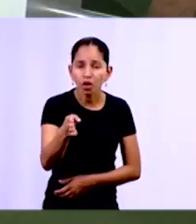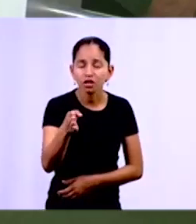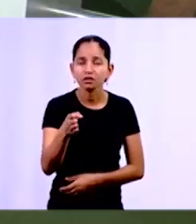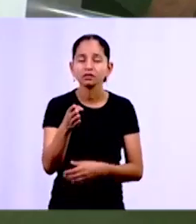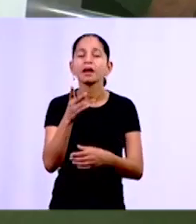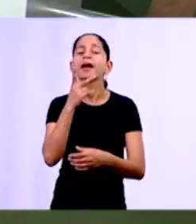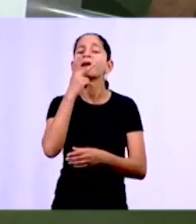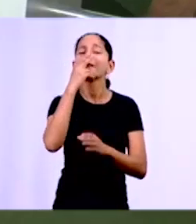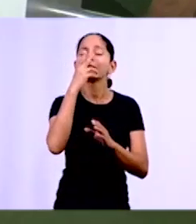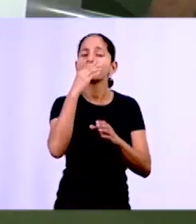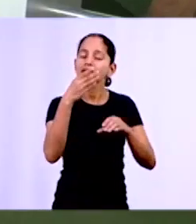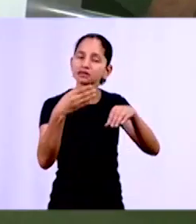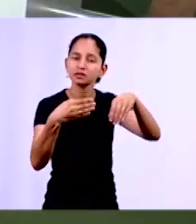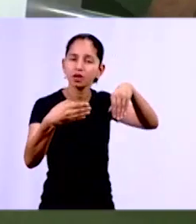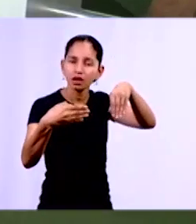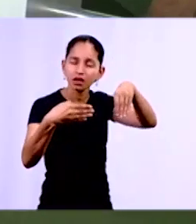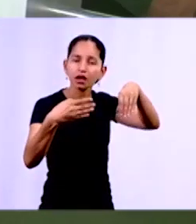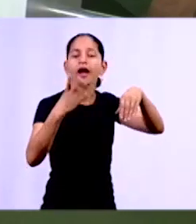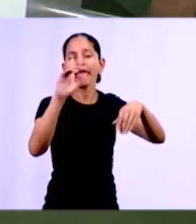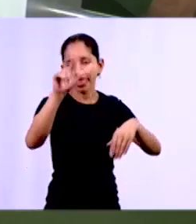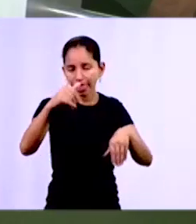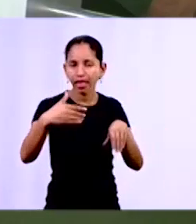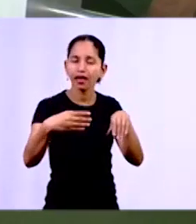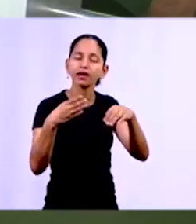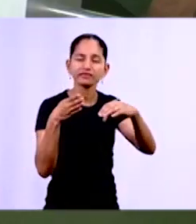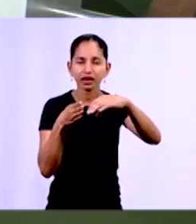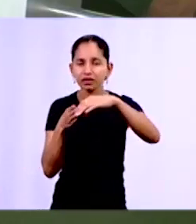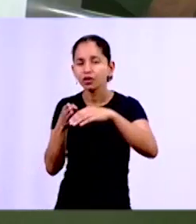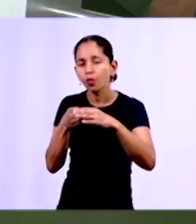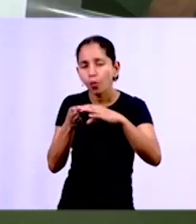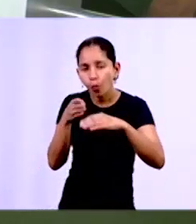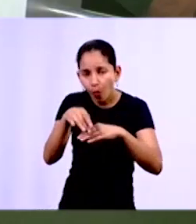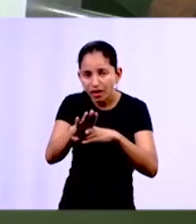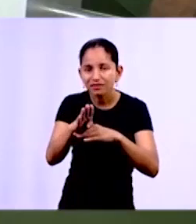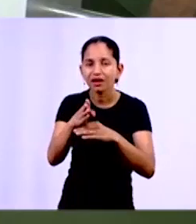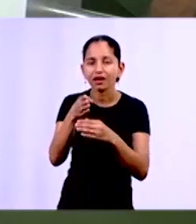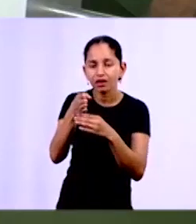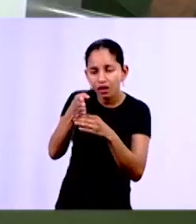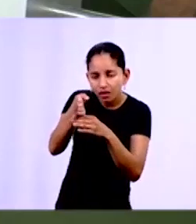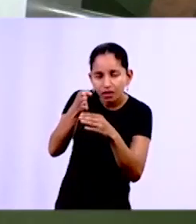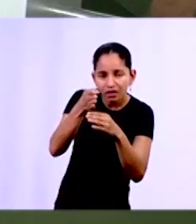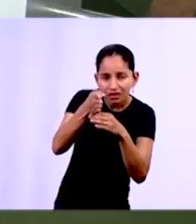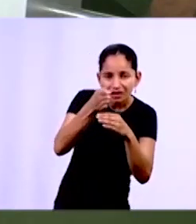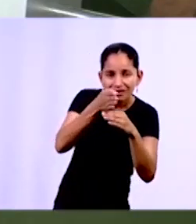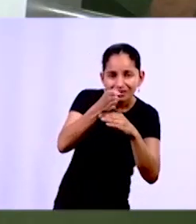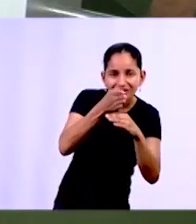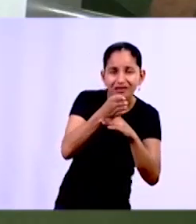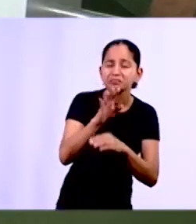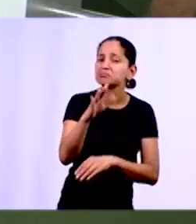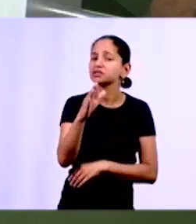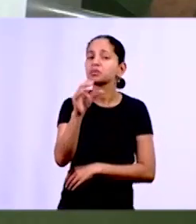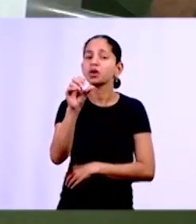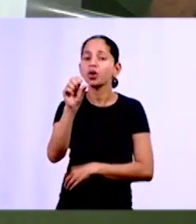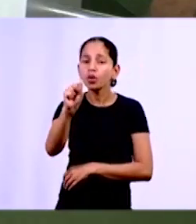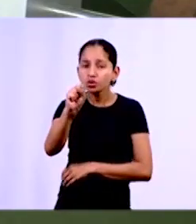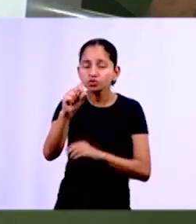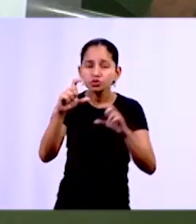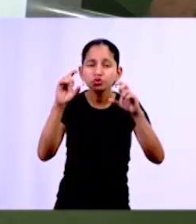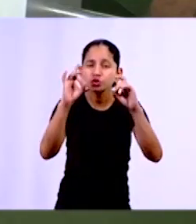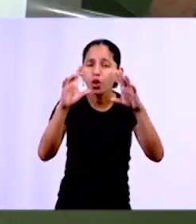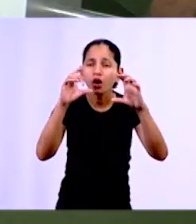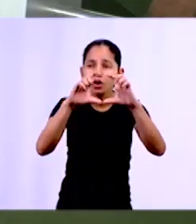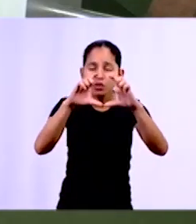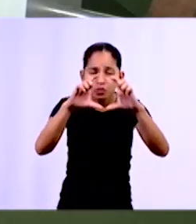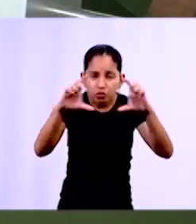Vou começando a grudar. Então, numa área dessa, eu posso ter 8 ou 16 computadores. Então, numa área dessa, tem